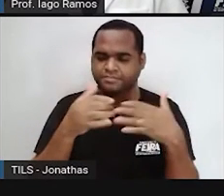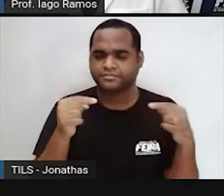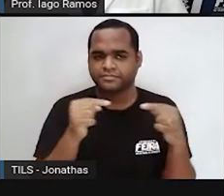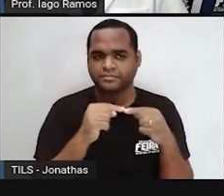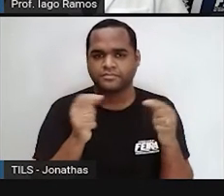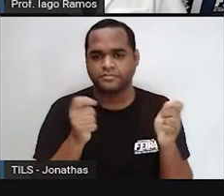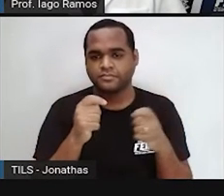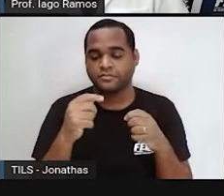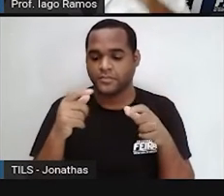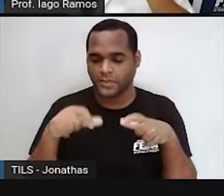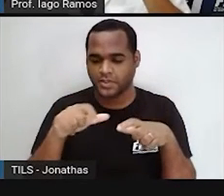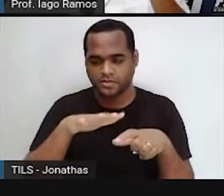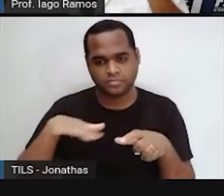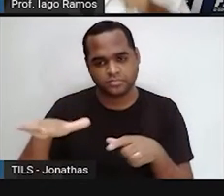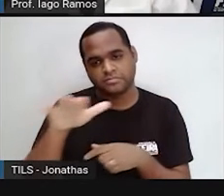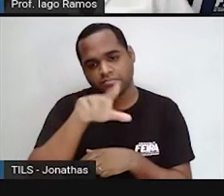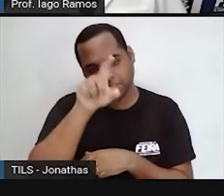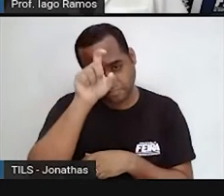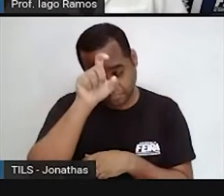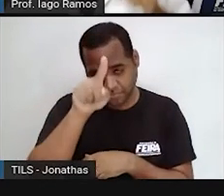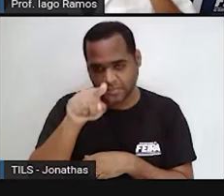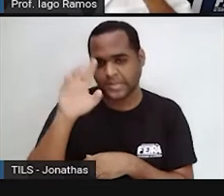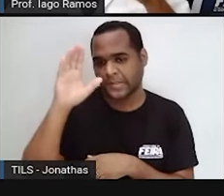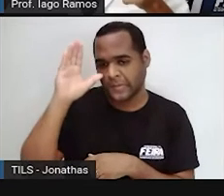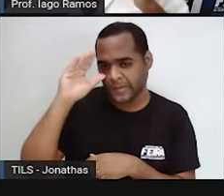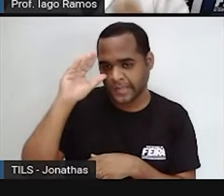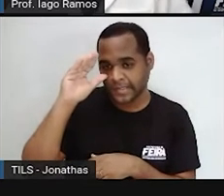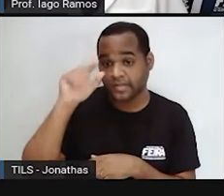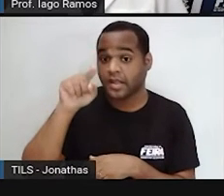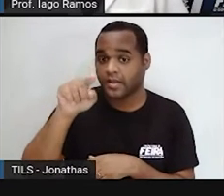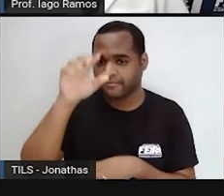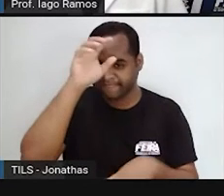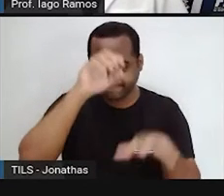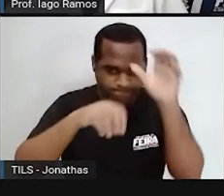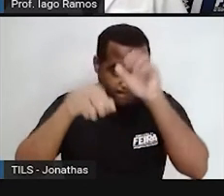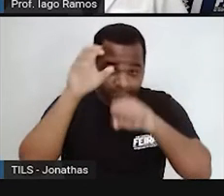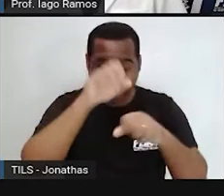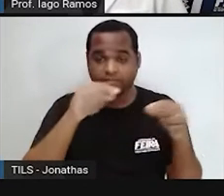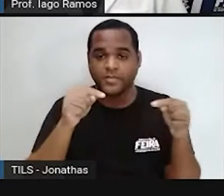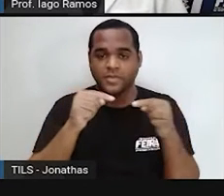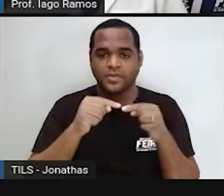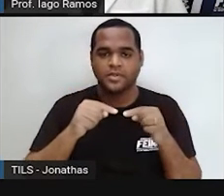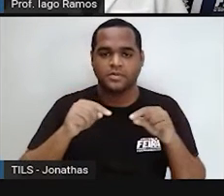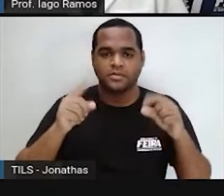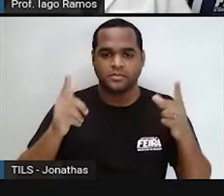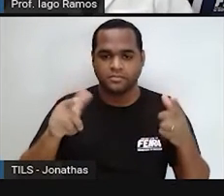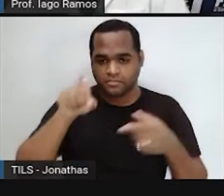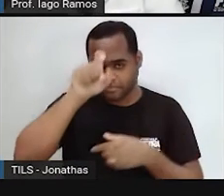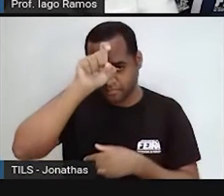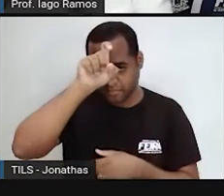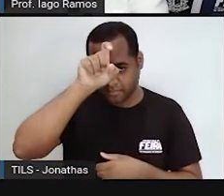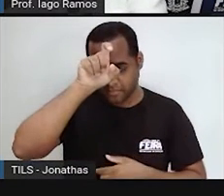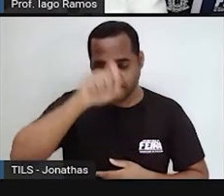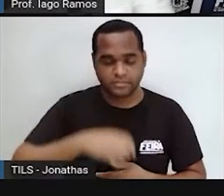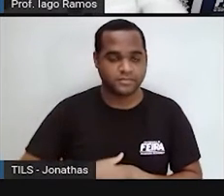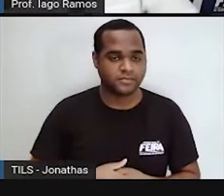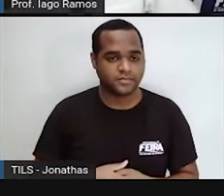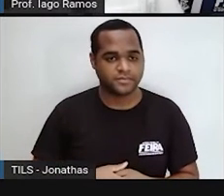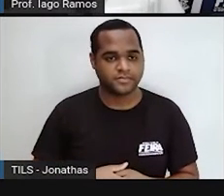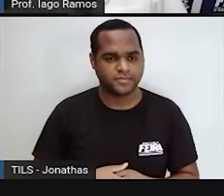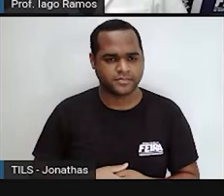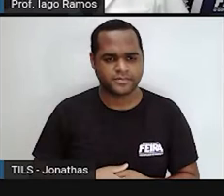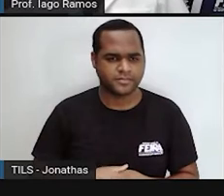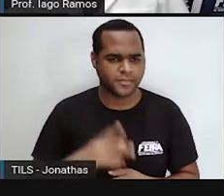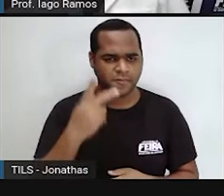sobre o Egito Tá bom então curiosidade vai ser sim sobre o Egito e olha só que bacana e você